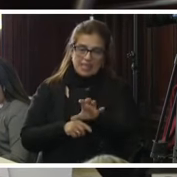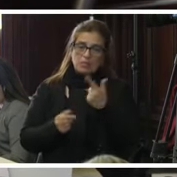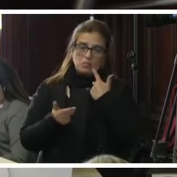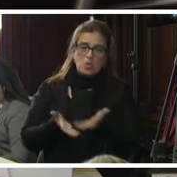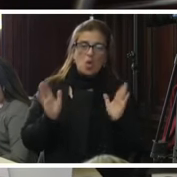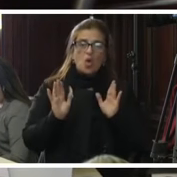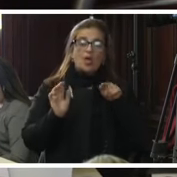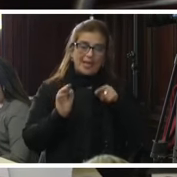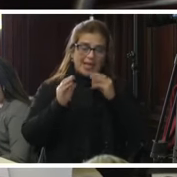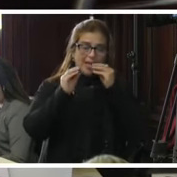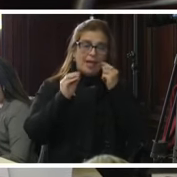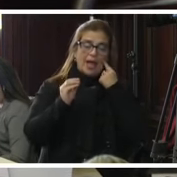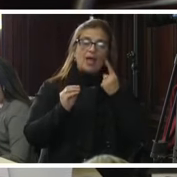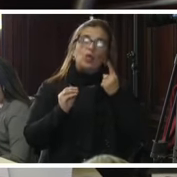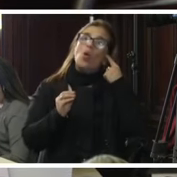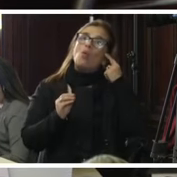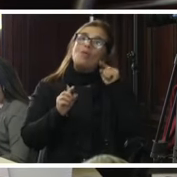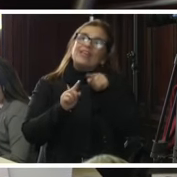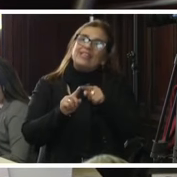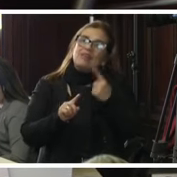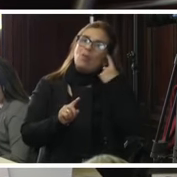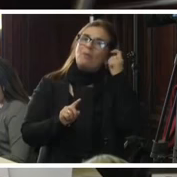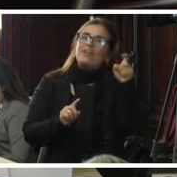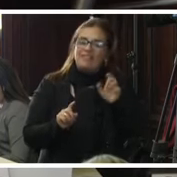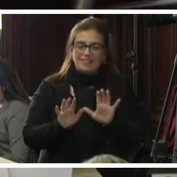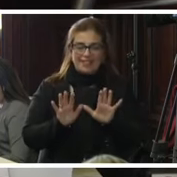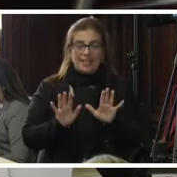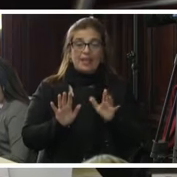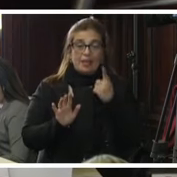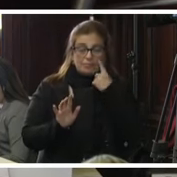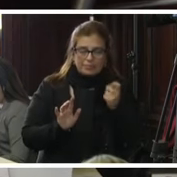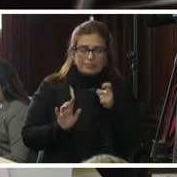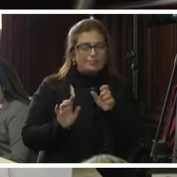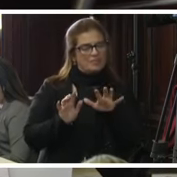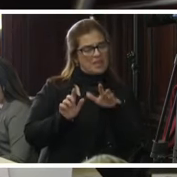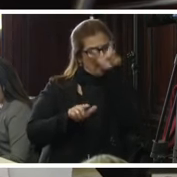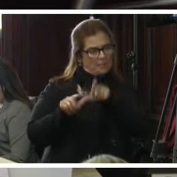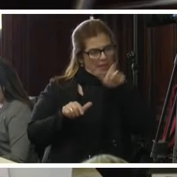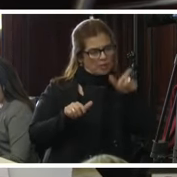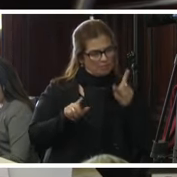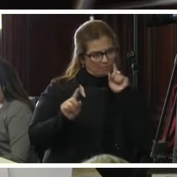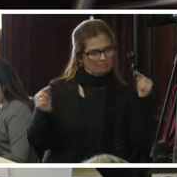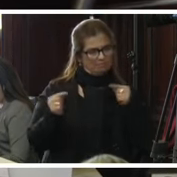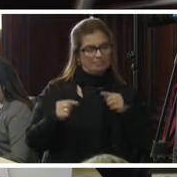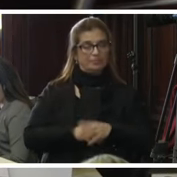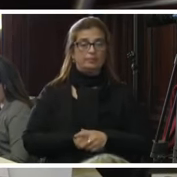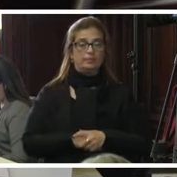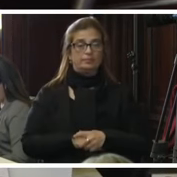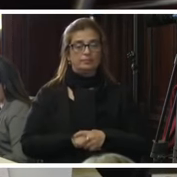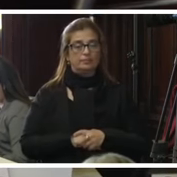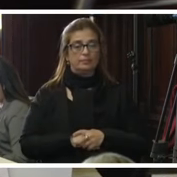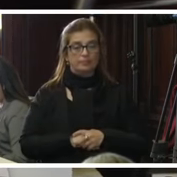pressuposto fundamental a ficção de uma cidade partida entre cidadãos e inimigos.